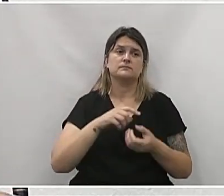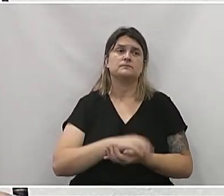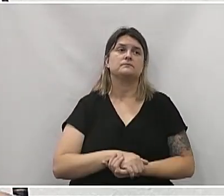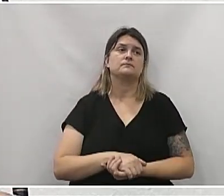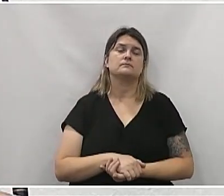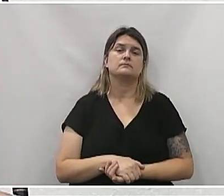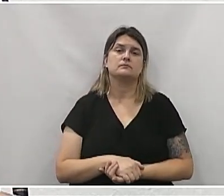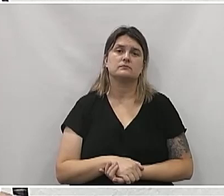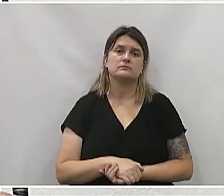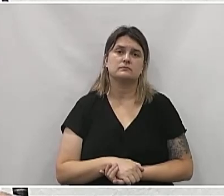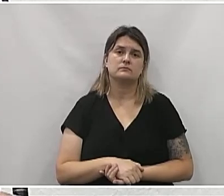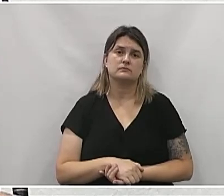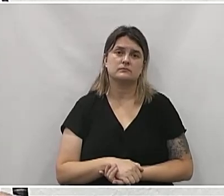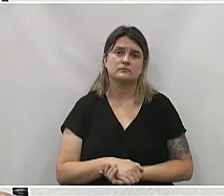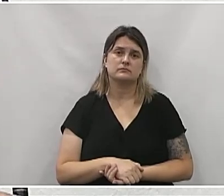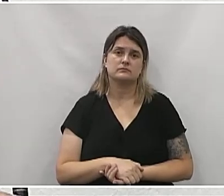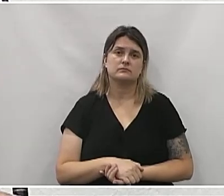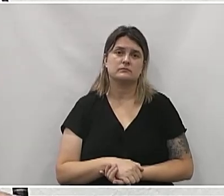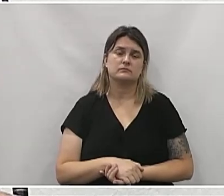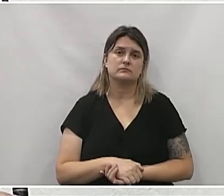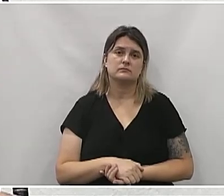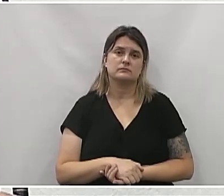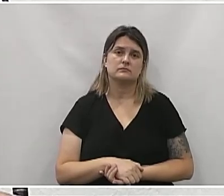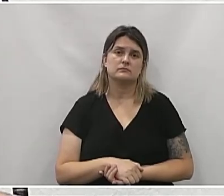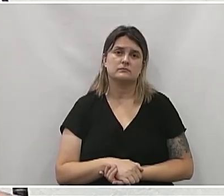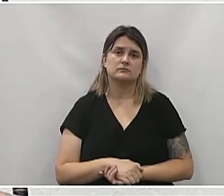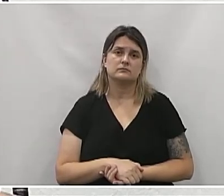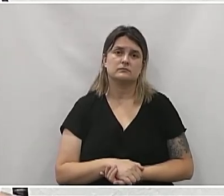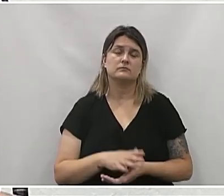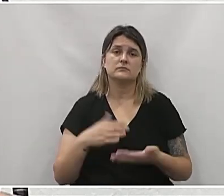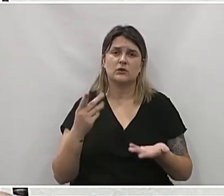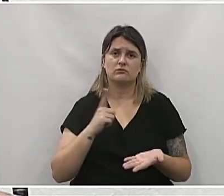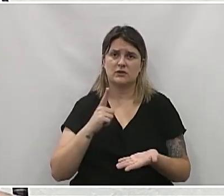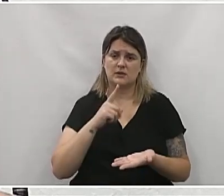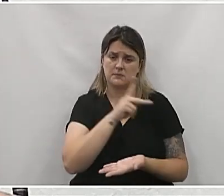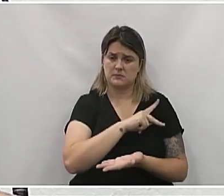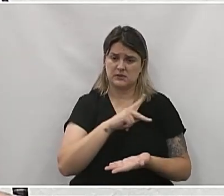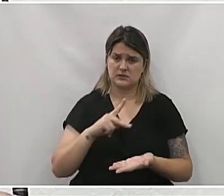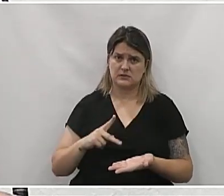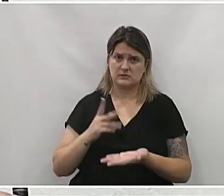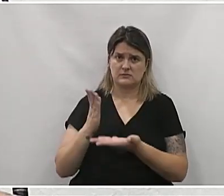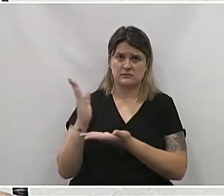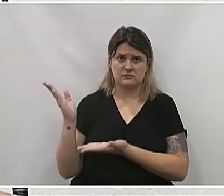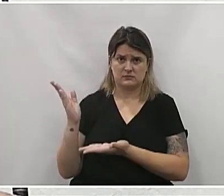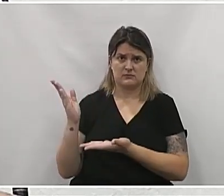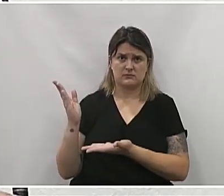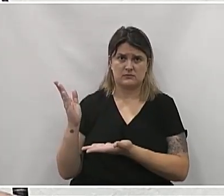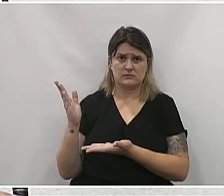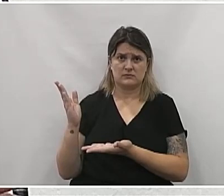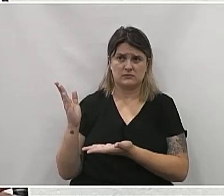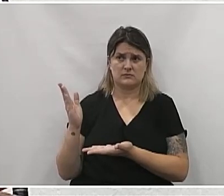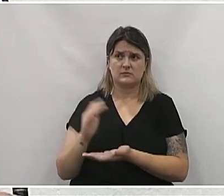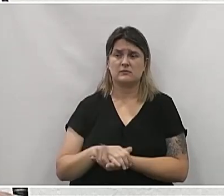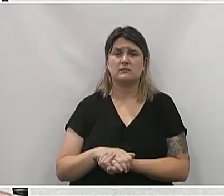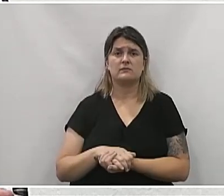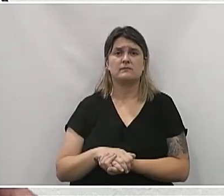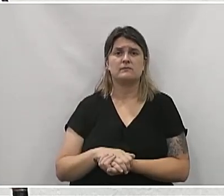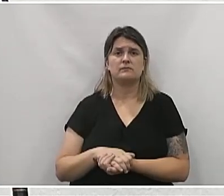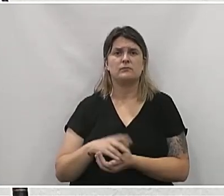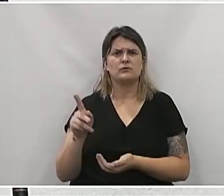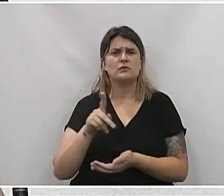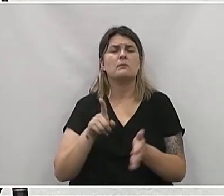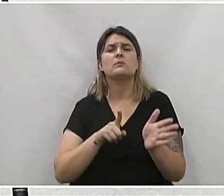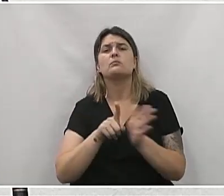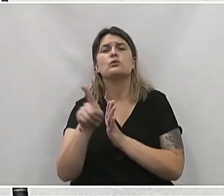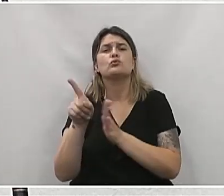o projeto de decreto para que pudesse votar. Aqui está o presidente do magistério, ao qual esteve aqui pela manhã e